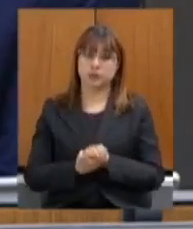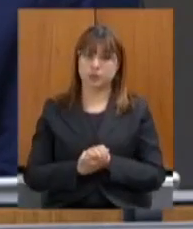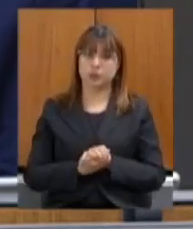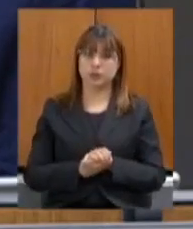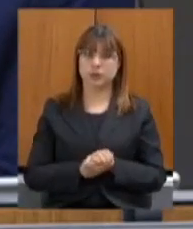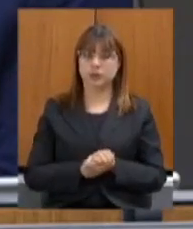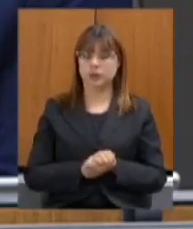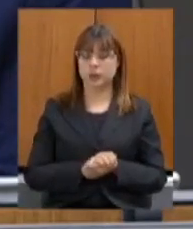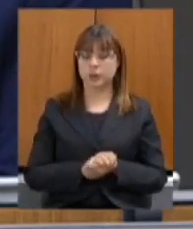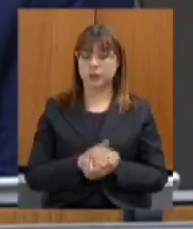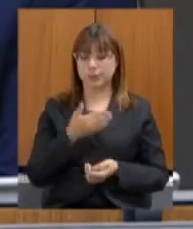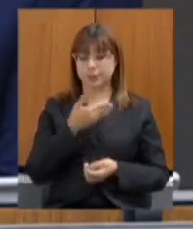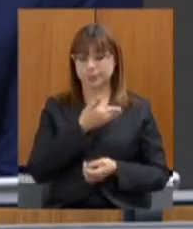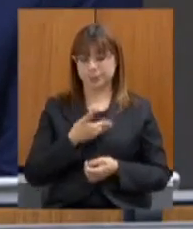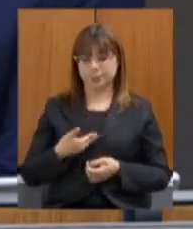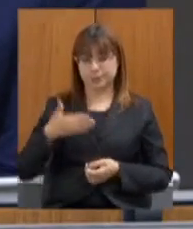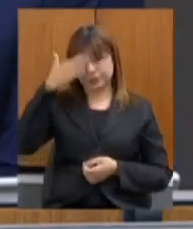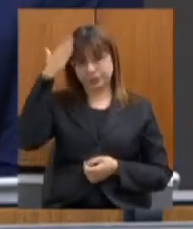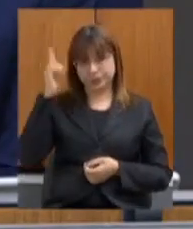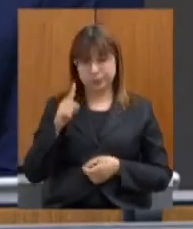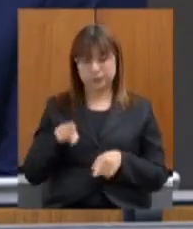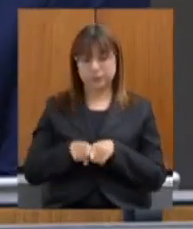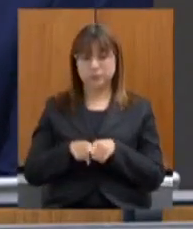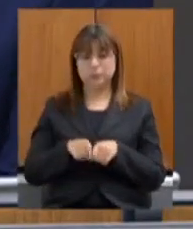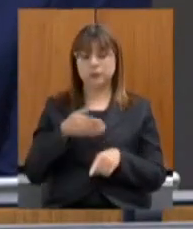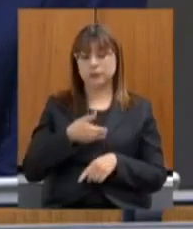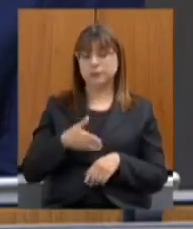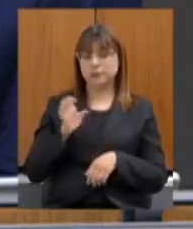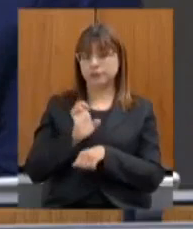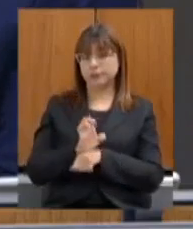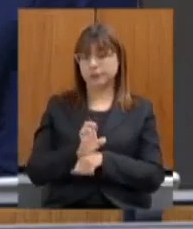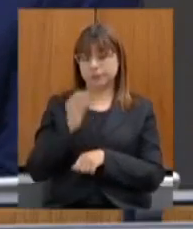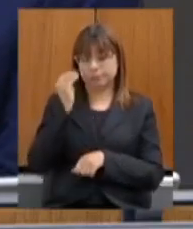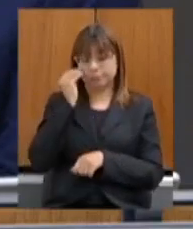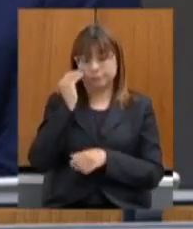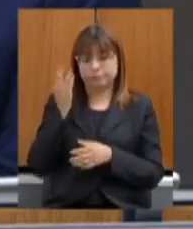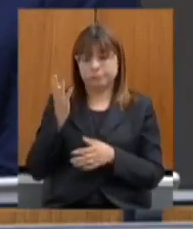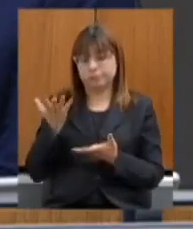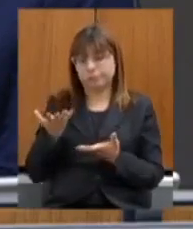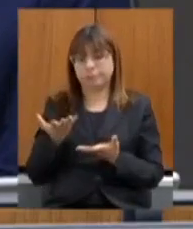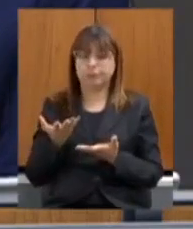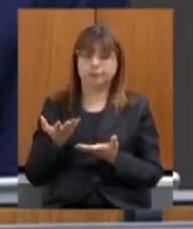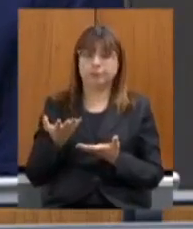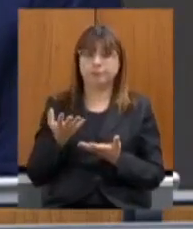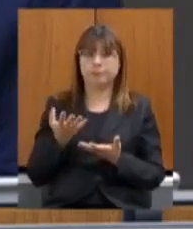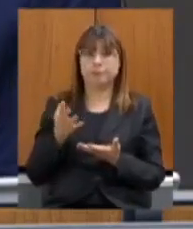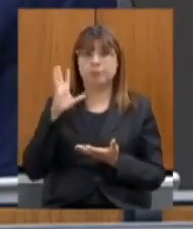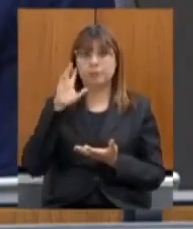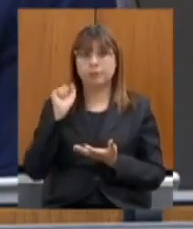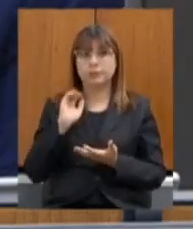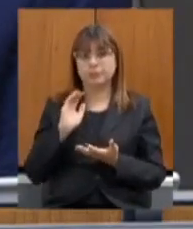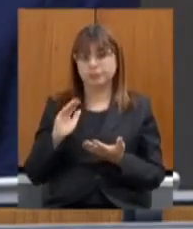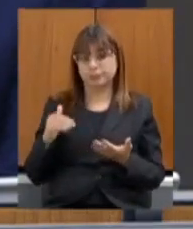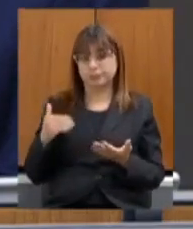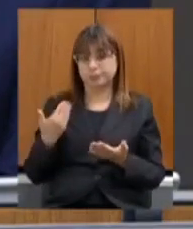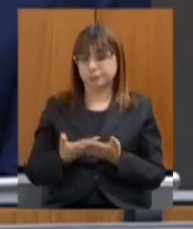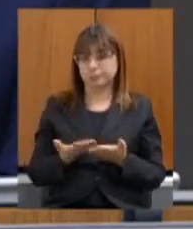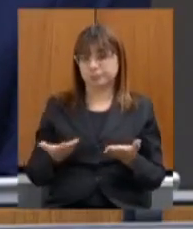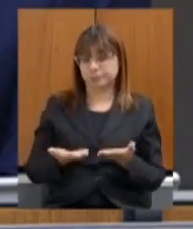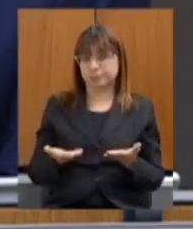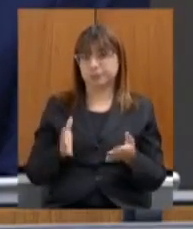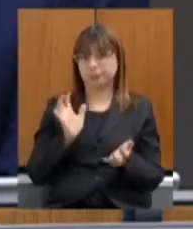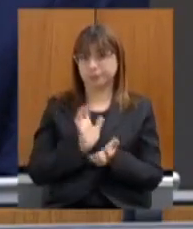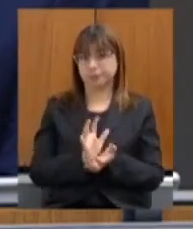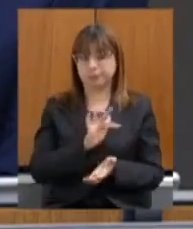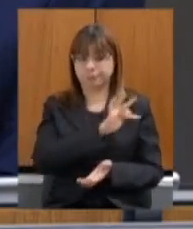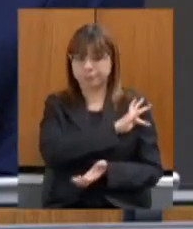Presidente, o governador Romeu Zema e todo o governo estadual estão em busca de alternativas. Acho que é posto, a esta altura, a situação fiscal do nosso